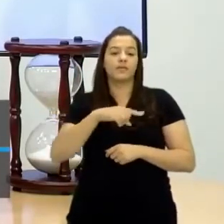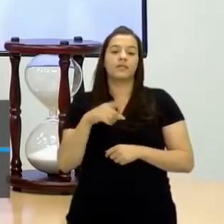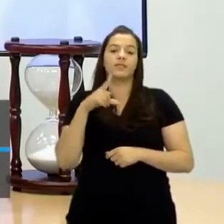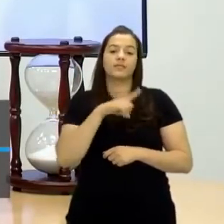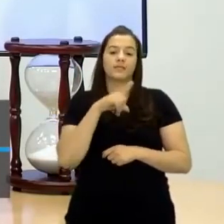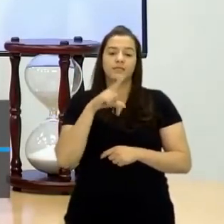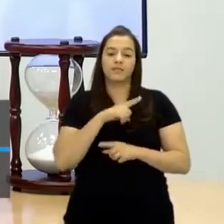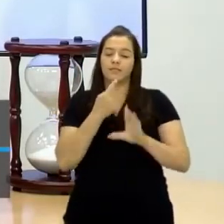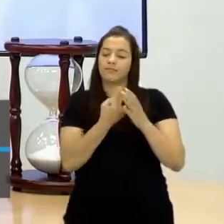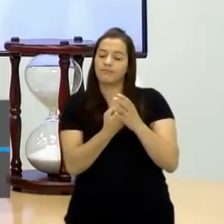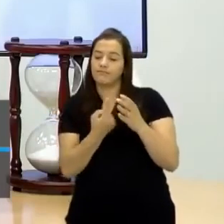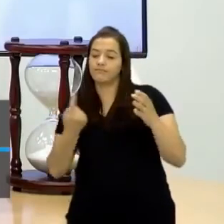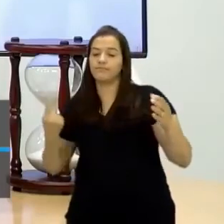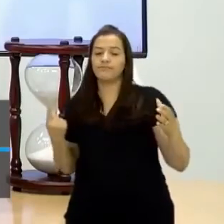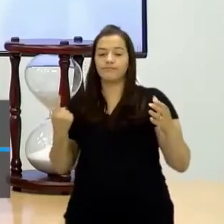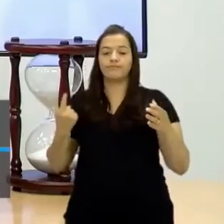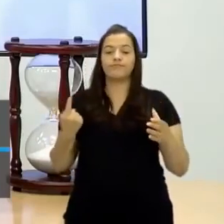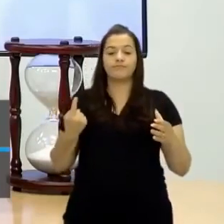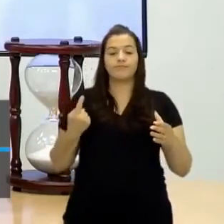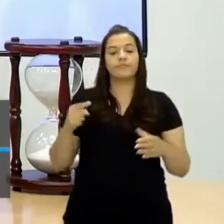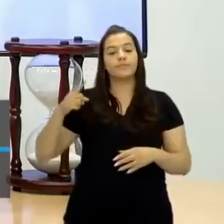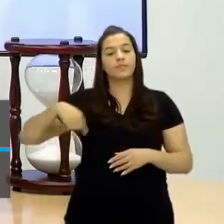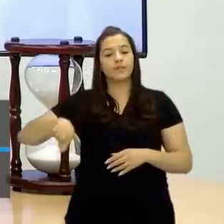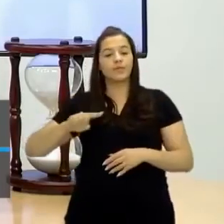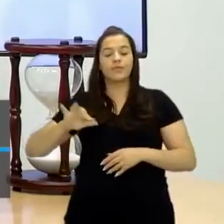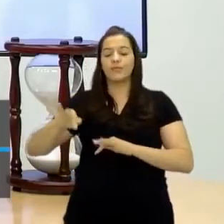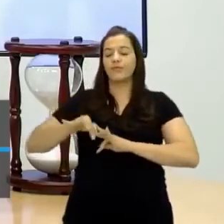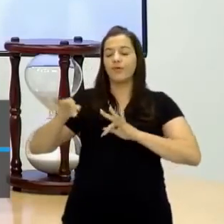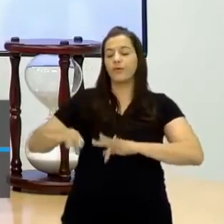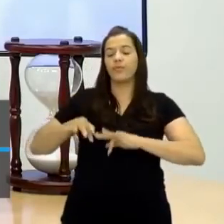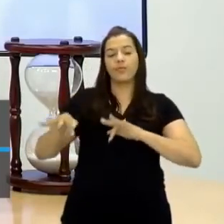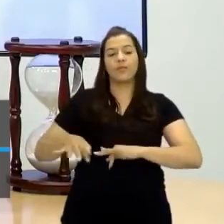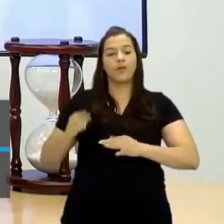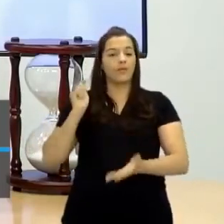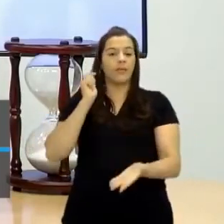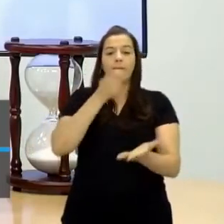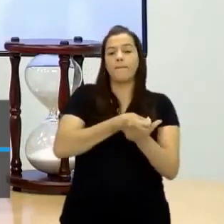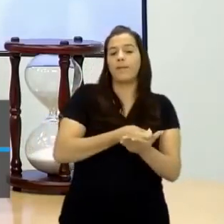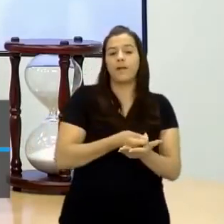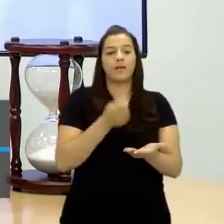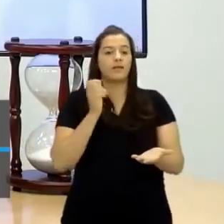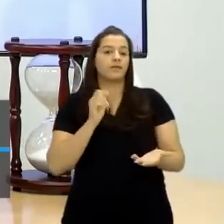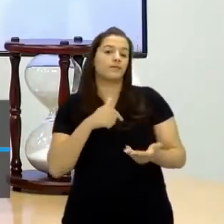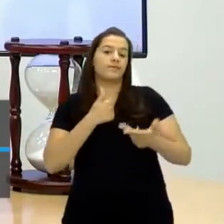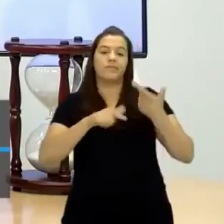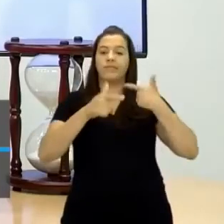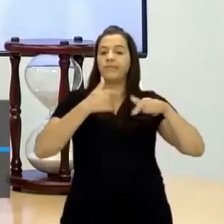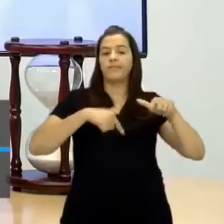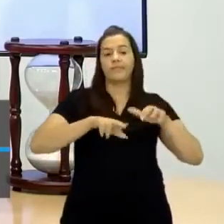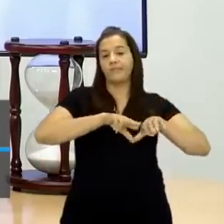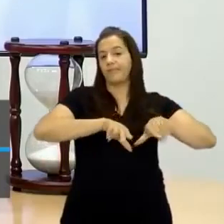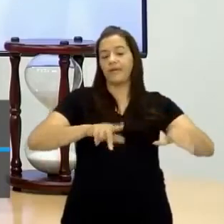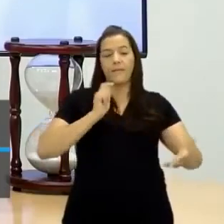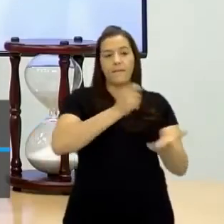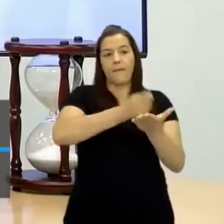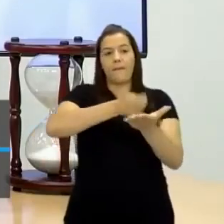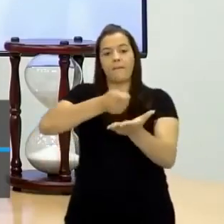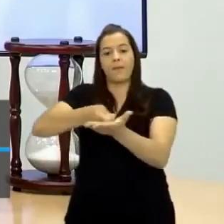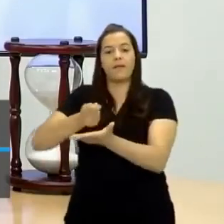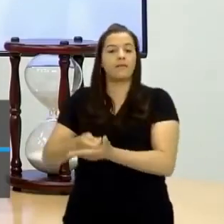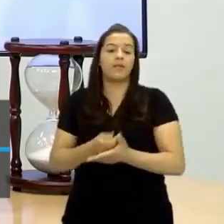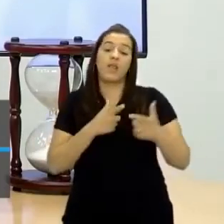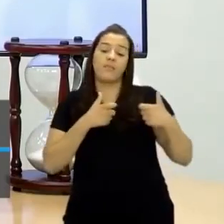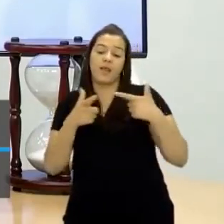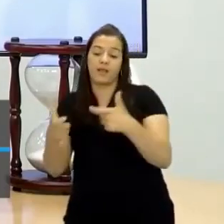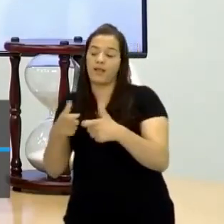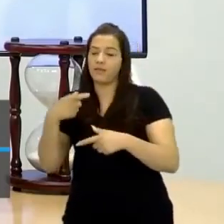se desliga, por exemplo, do seu senhor feudal. Ele não paga lá corvéia, banalidades, ele não é obrigado a ir para a